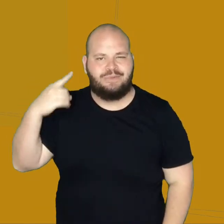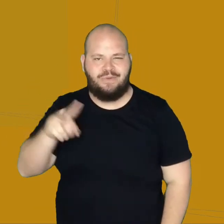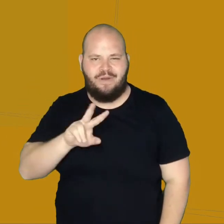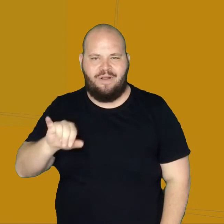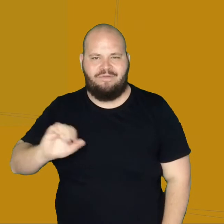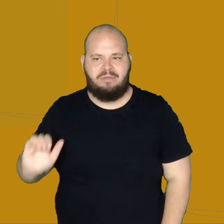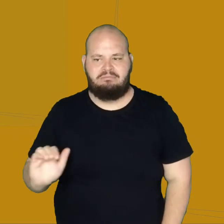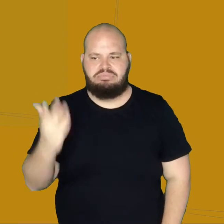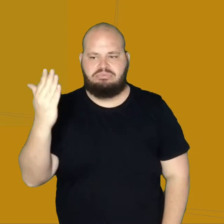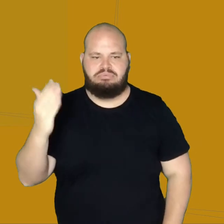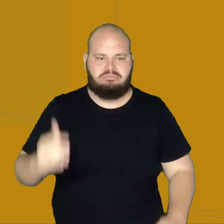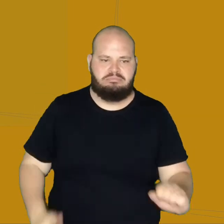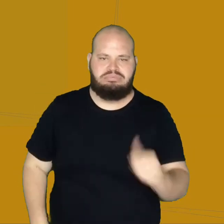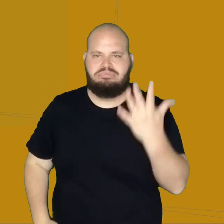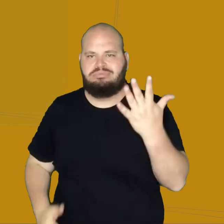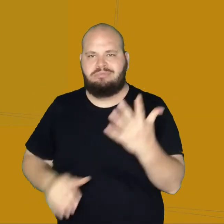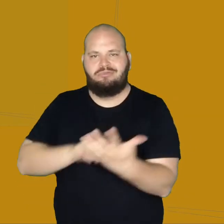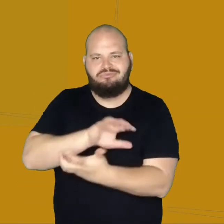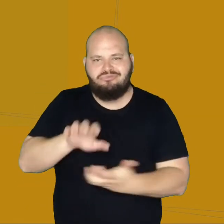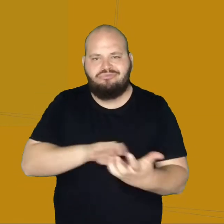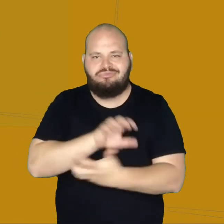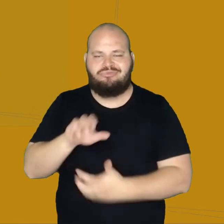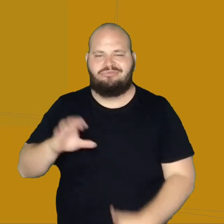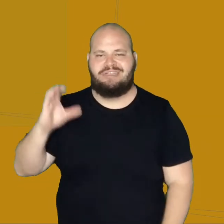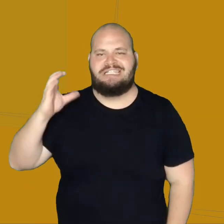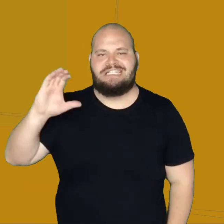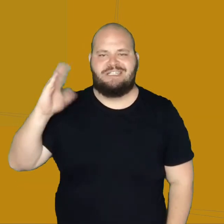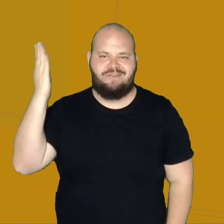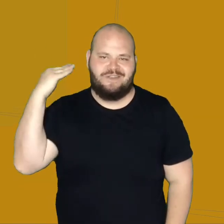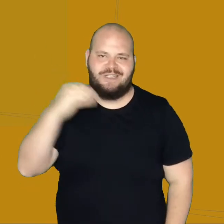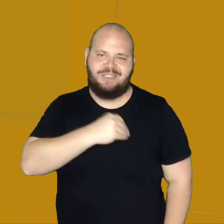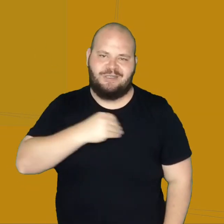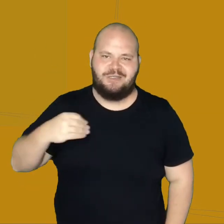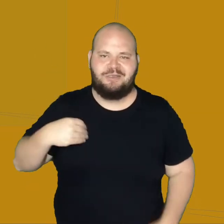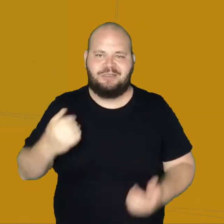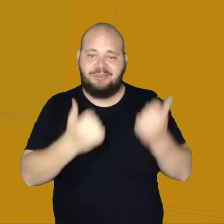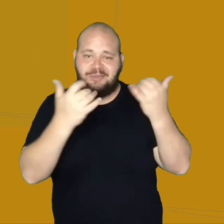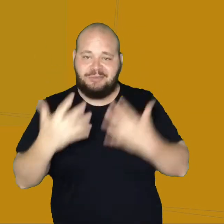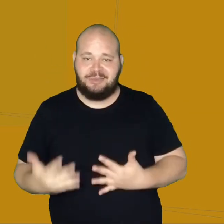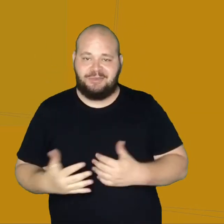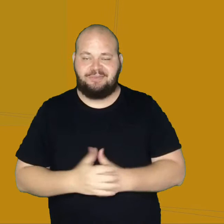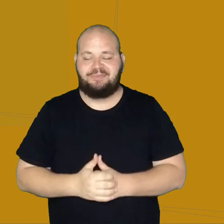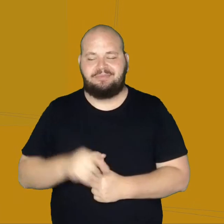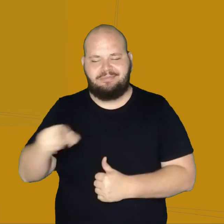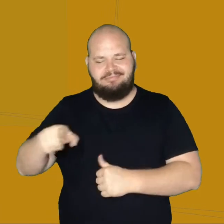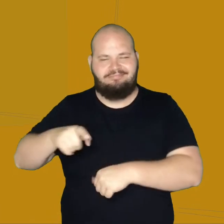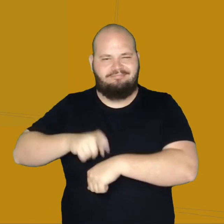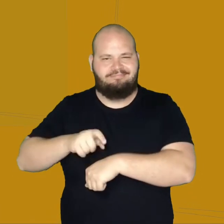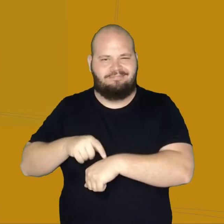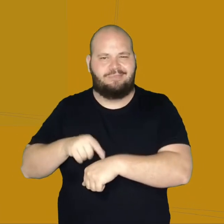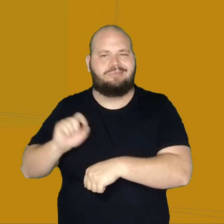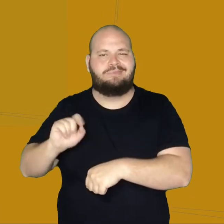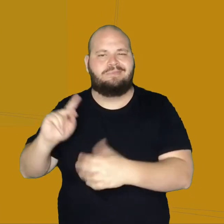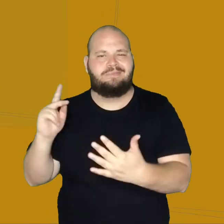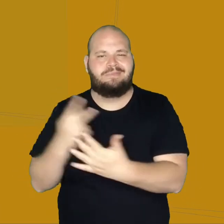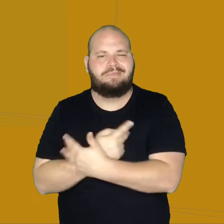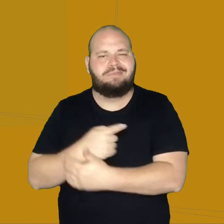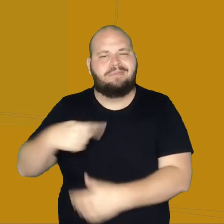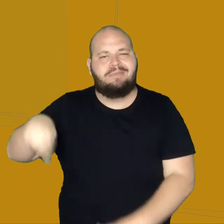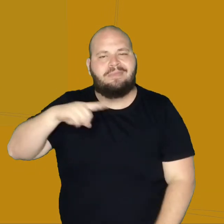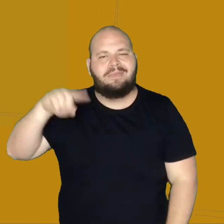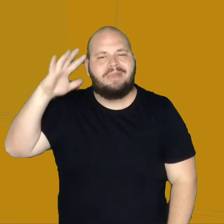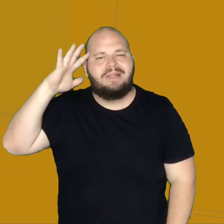ciência gerava uma série de discursos que justificavam a dominação de uma elite sobre a maioria das pessoas, como a gente viu que acontece no caso do